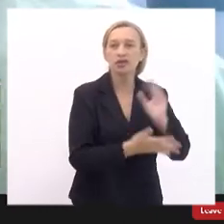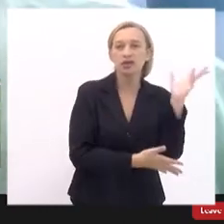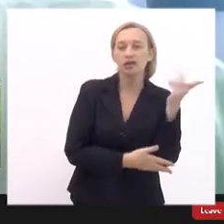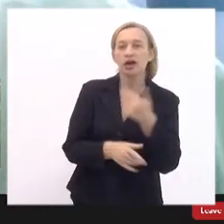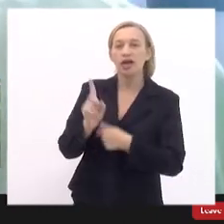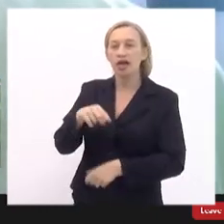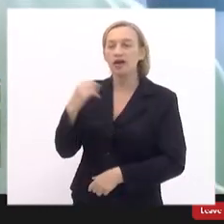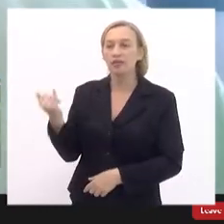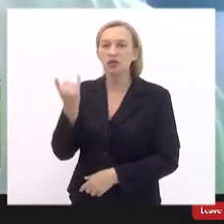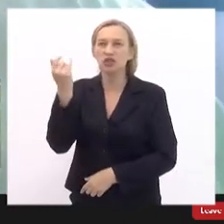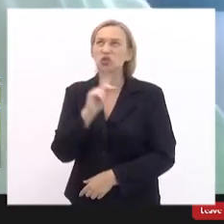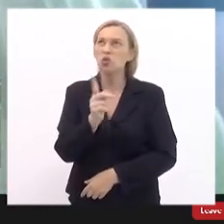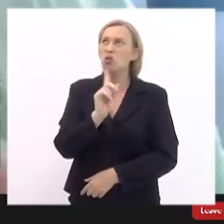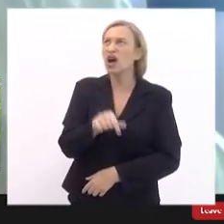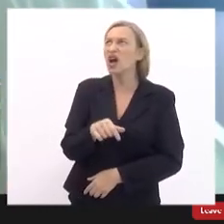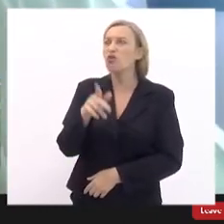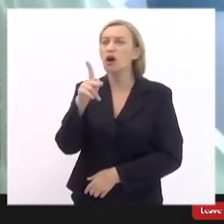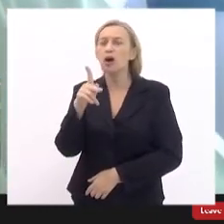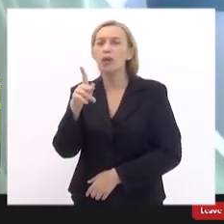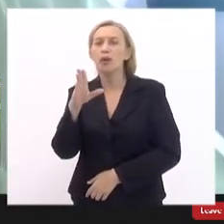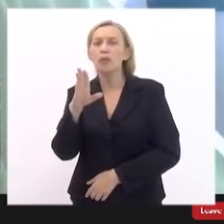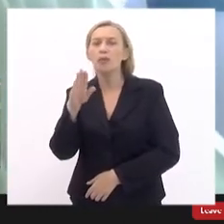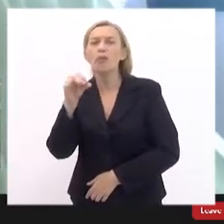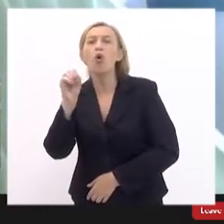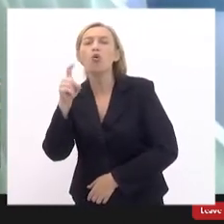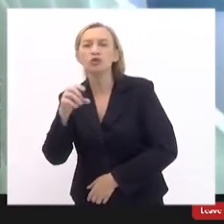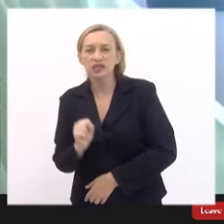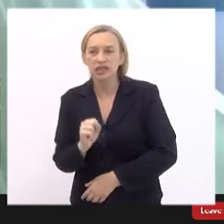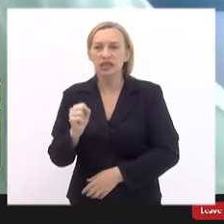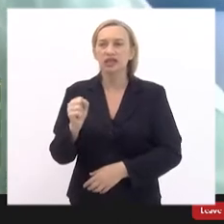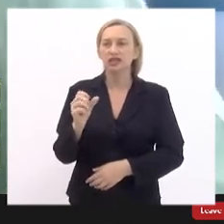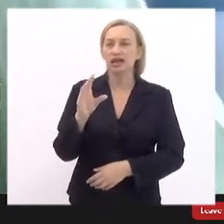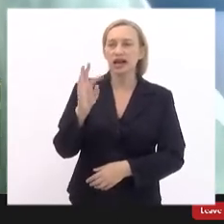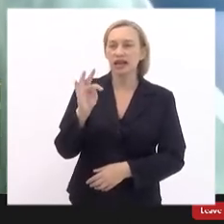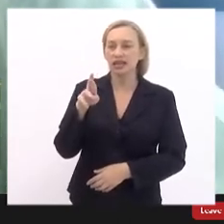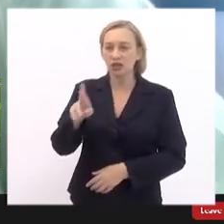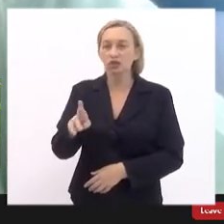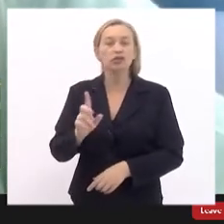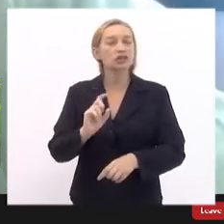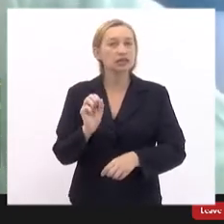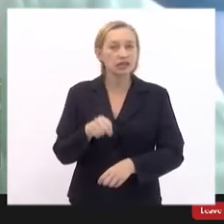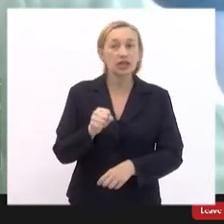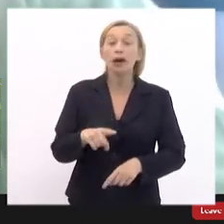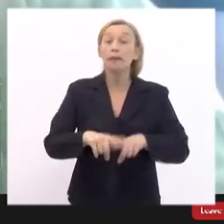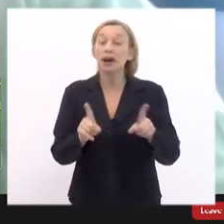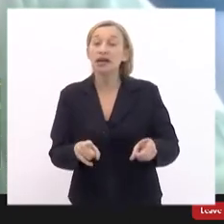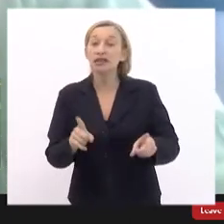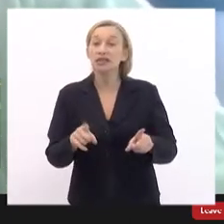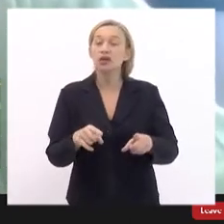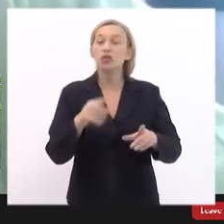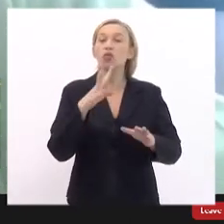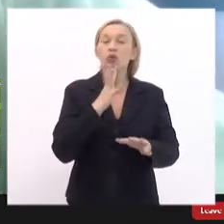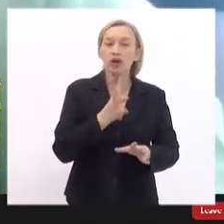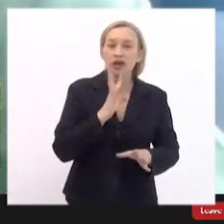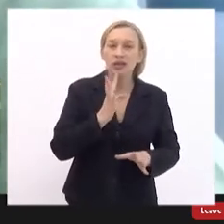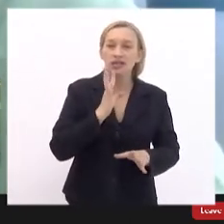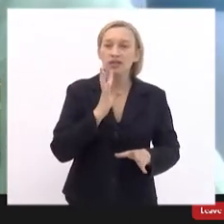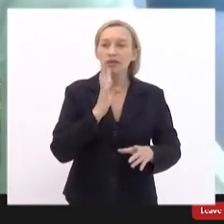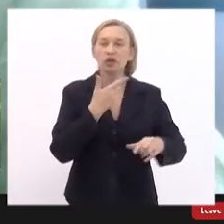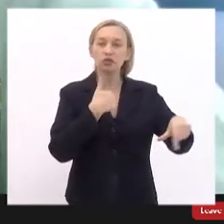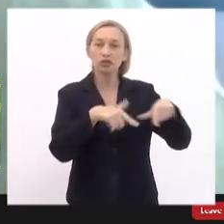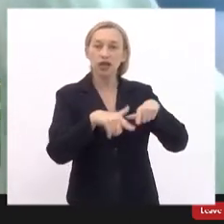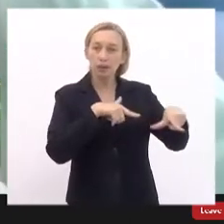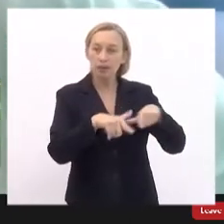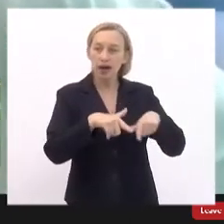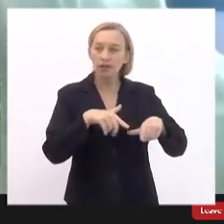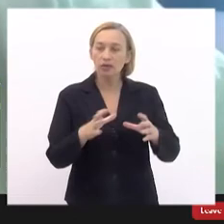bolsa catador, é o reconhecimento de que o serviço prestado pelas cooperativas, ao